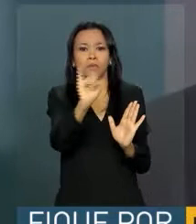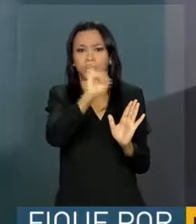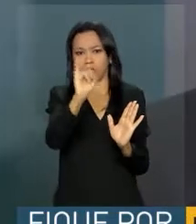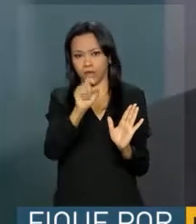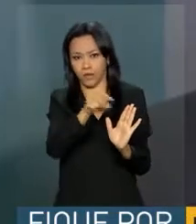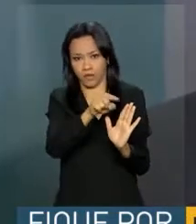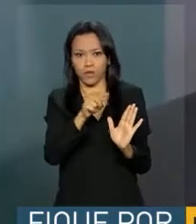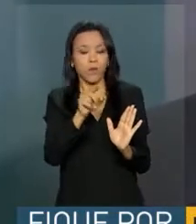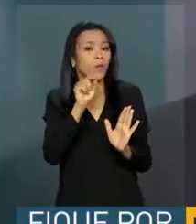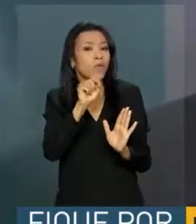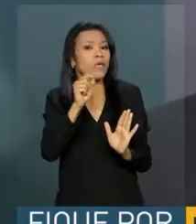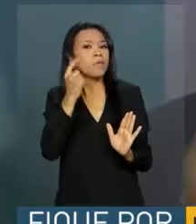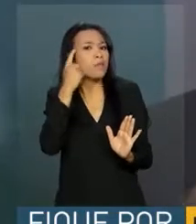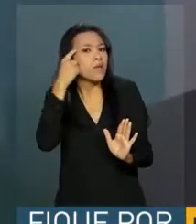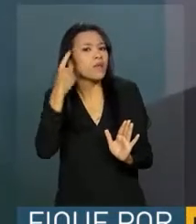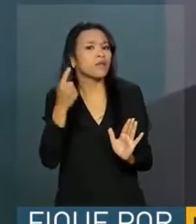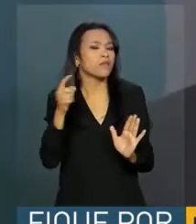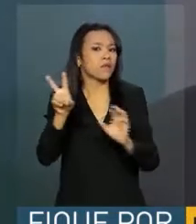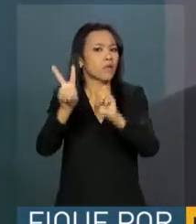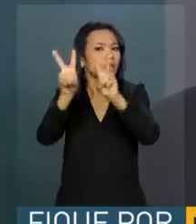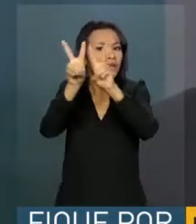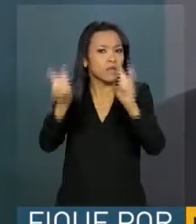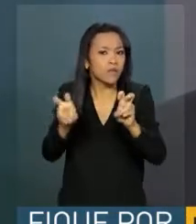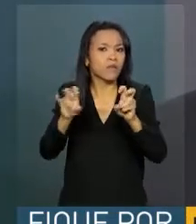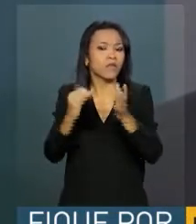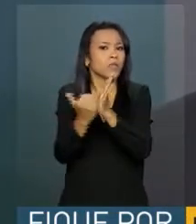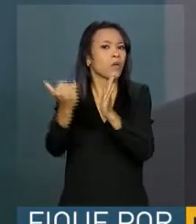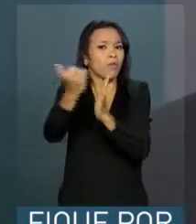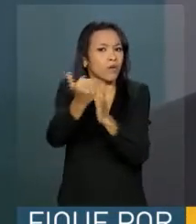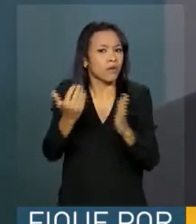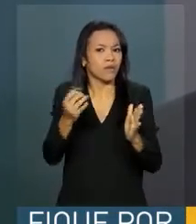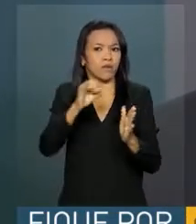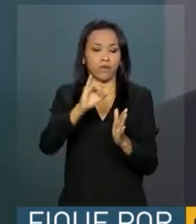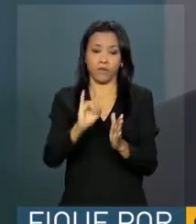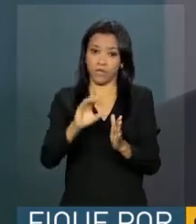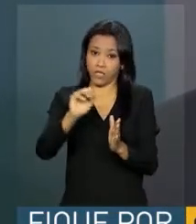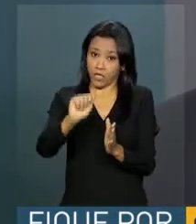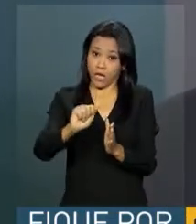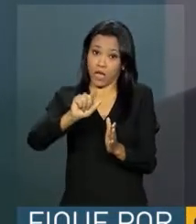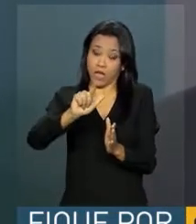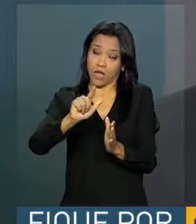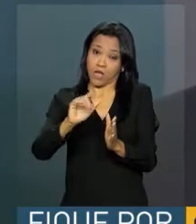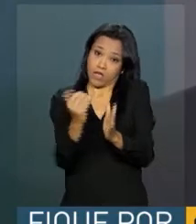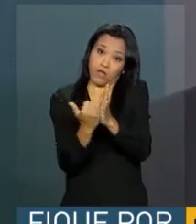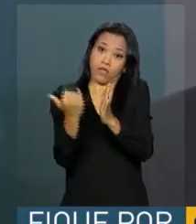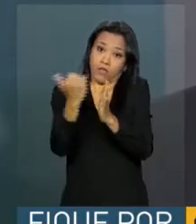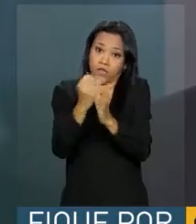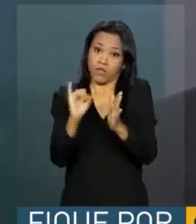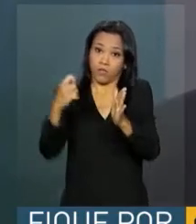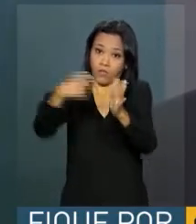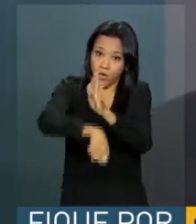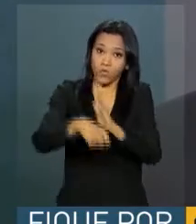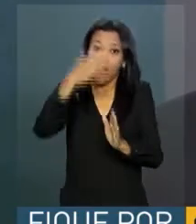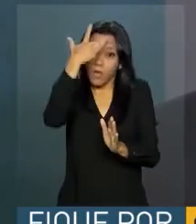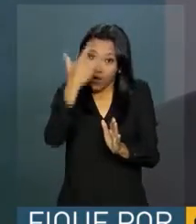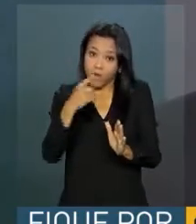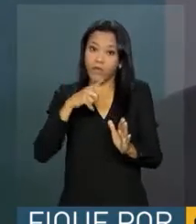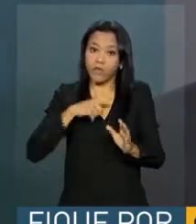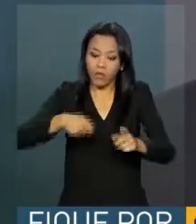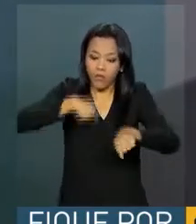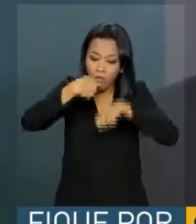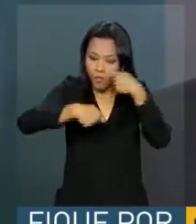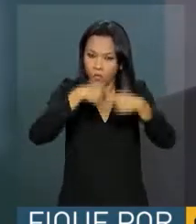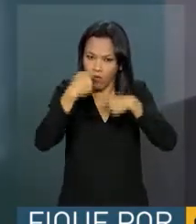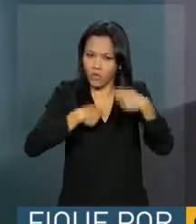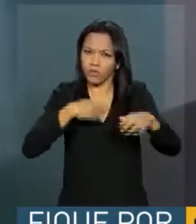pensa a Câmara dos Deputados. Eu vou, inclusive, ter uma reunião com ele amanhã à tarde, na hora do almoço, na realidade, vários assuntos, vários